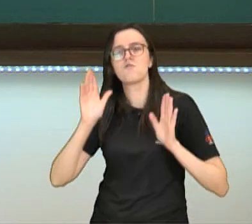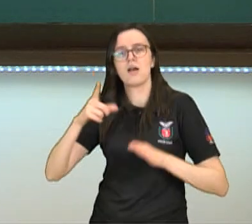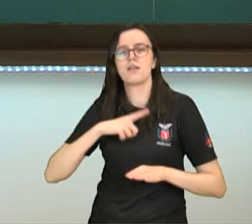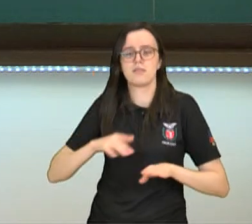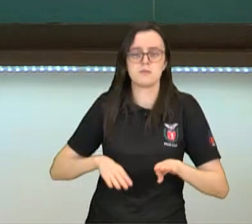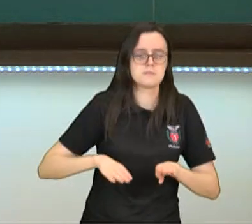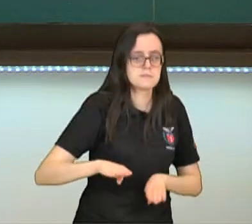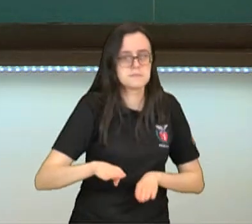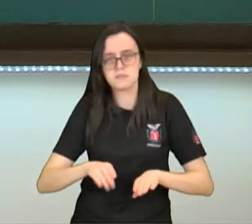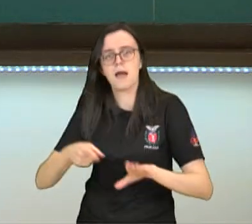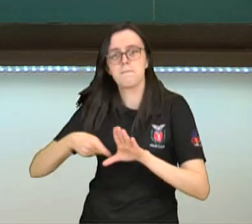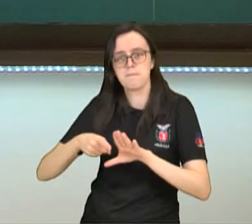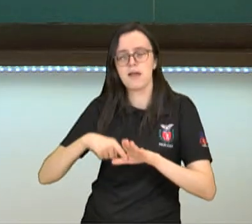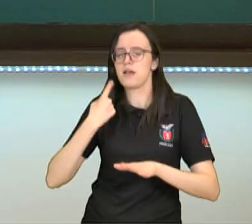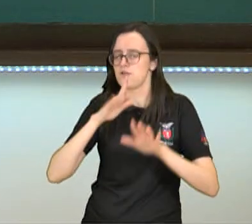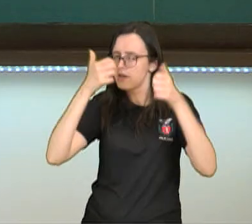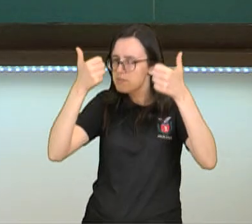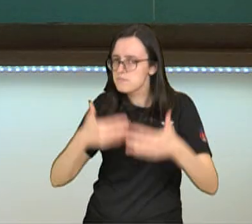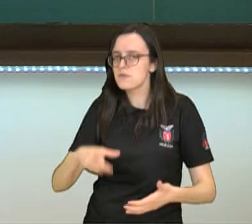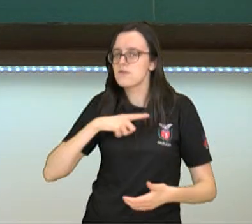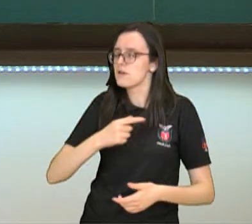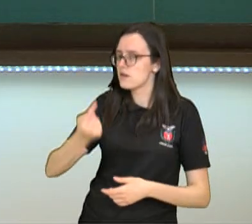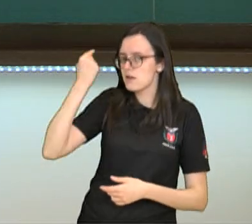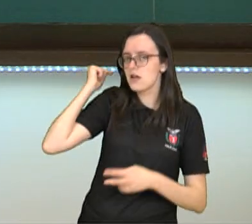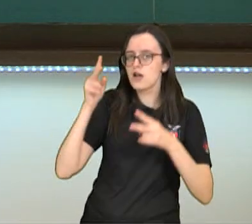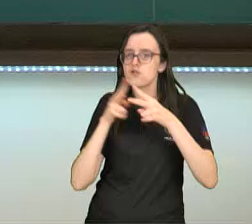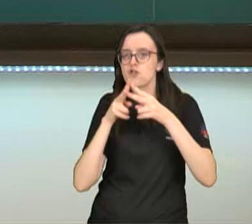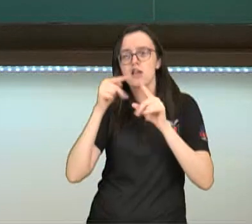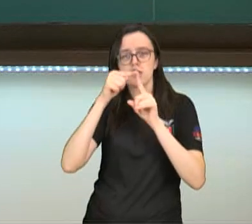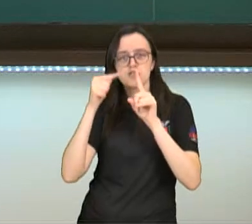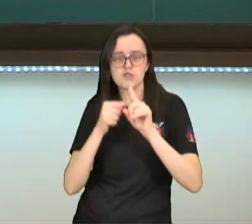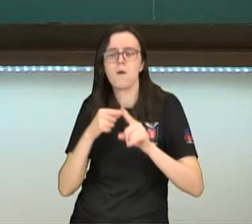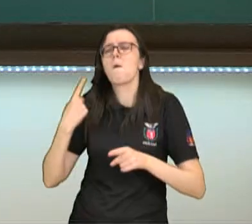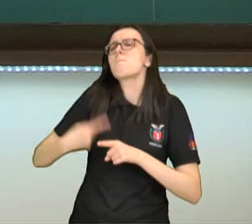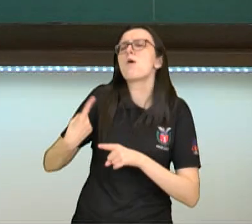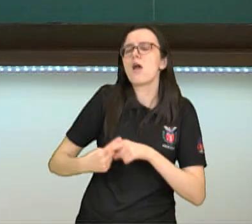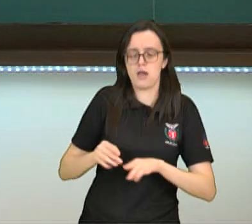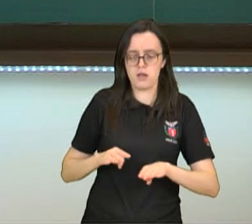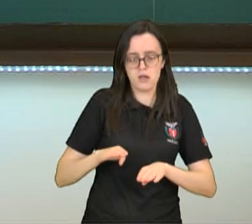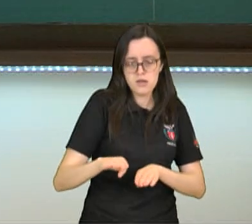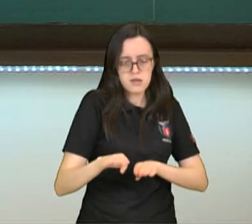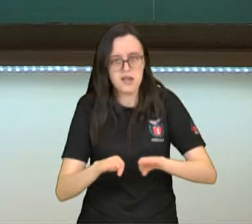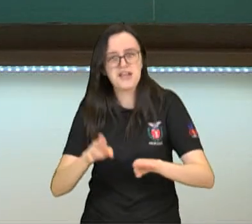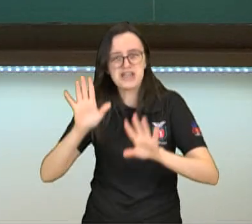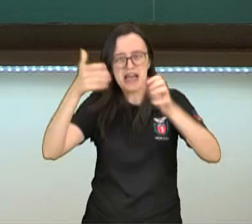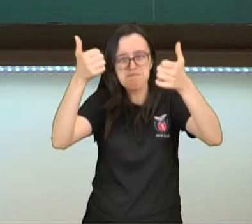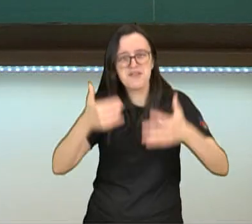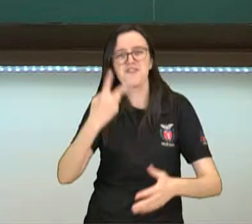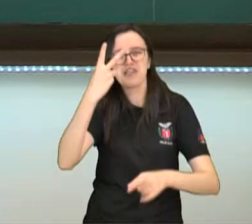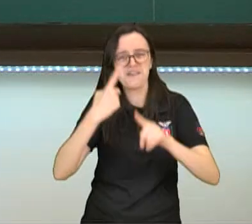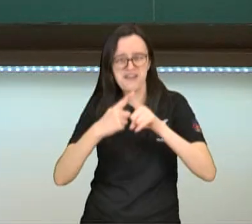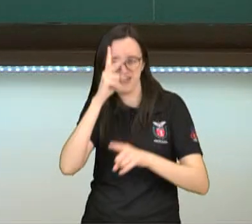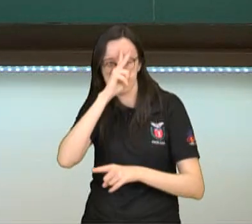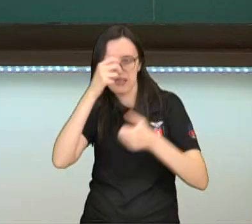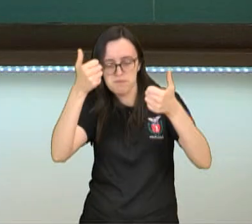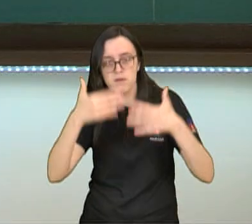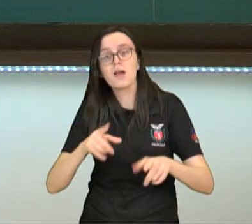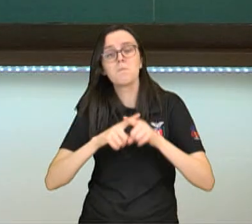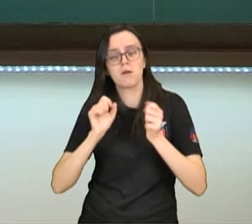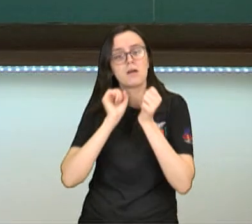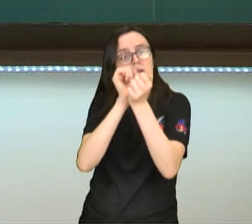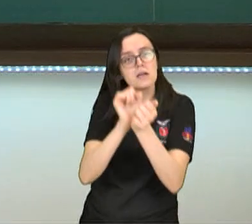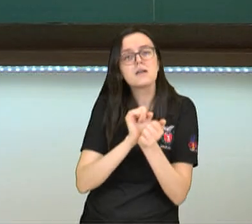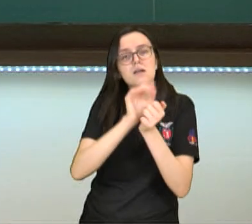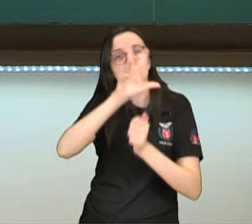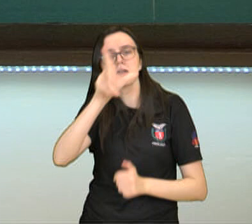arrastar dos pés, que a gente tinha visto aquelas duas primeiras versões sobre o porquê desse arrastar dos pés, né? E daí, esses